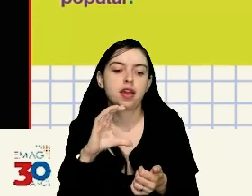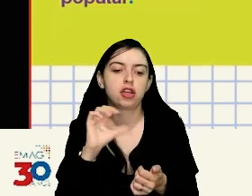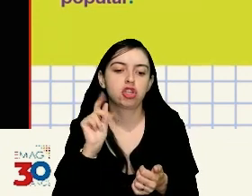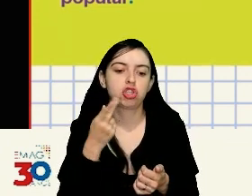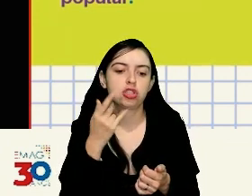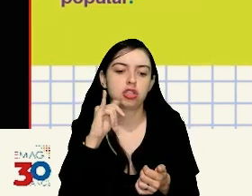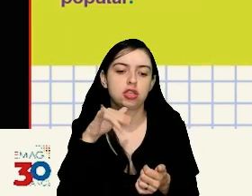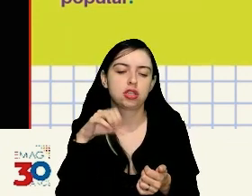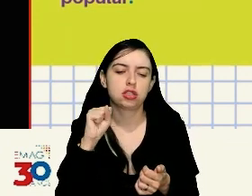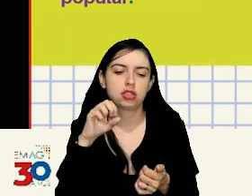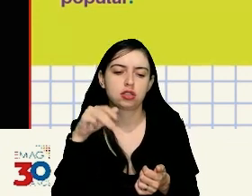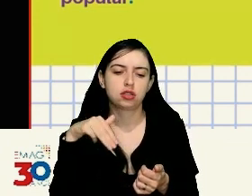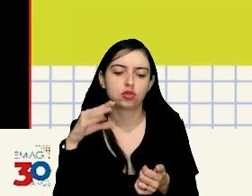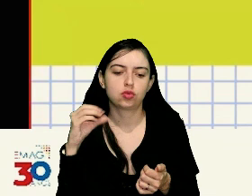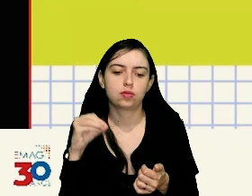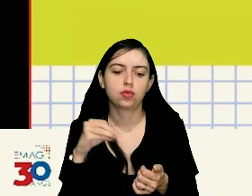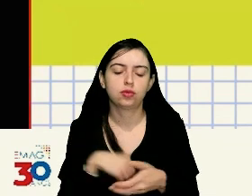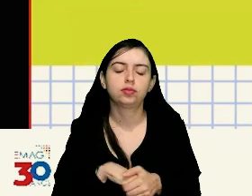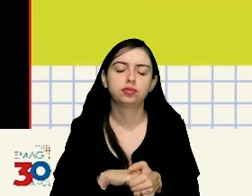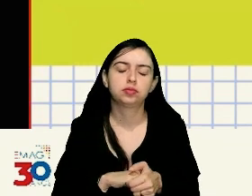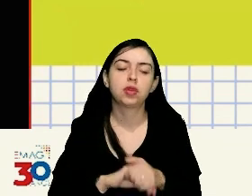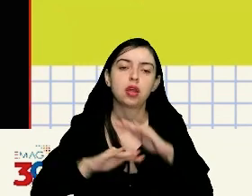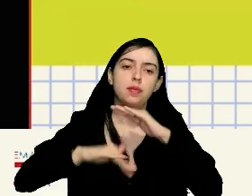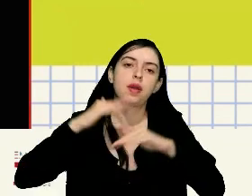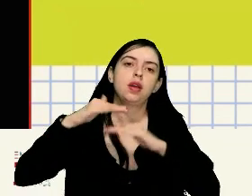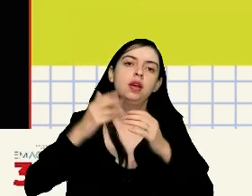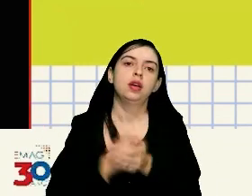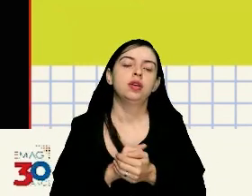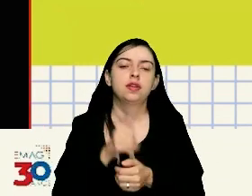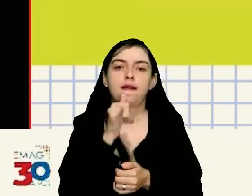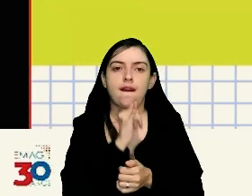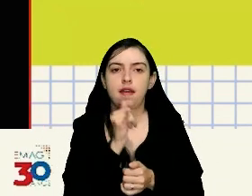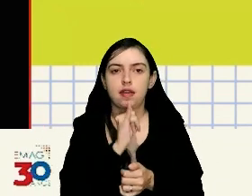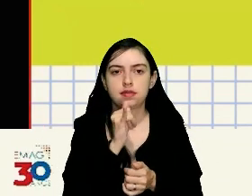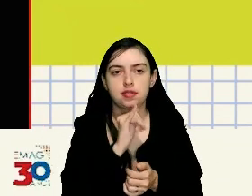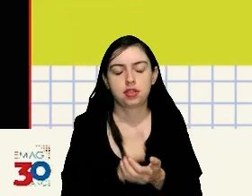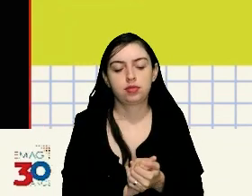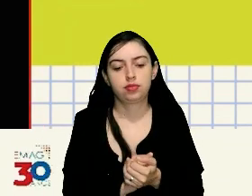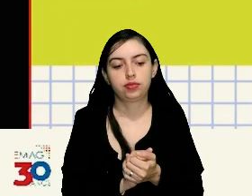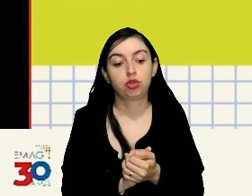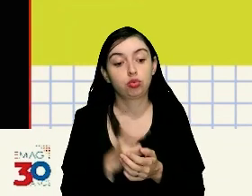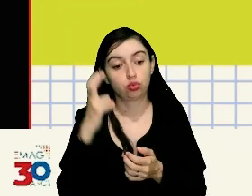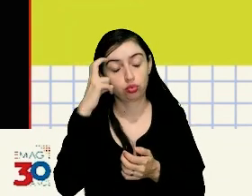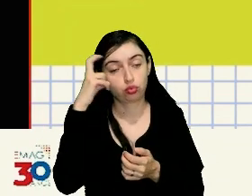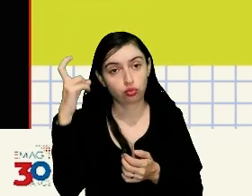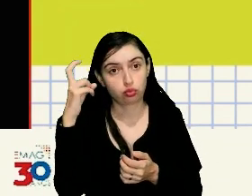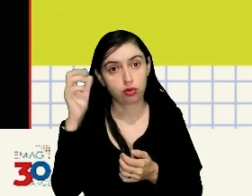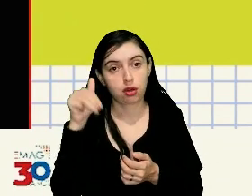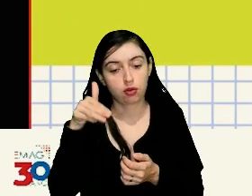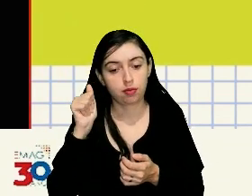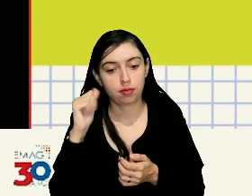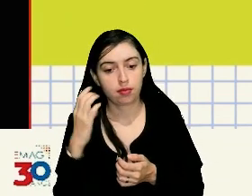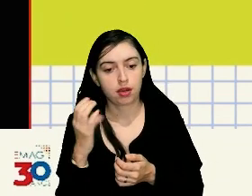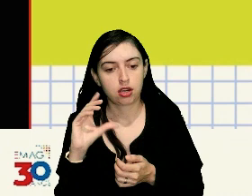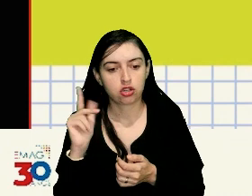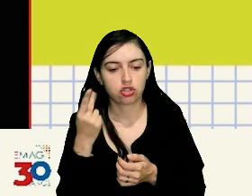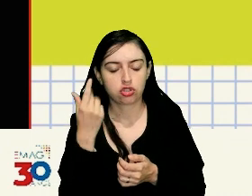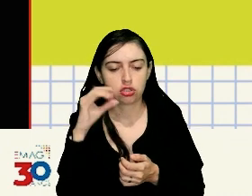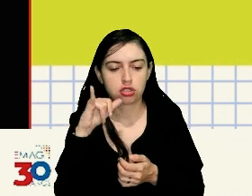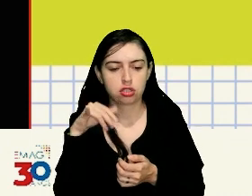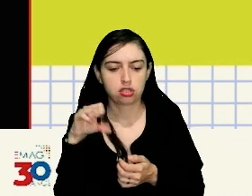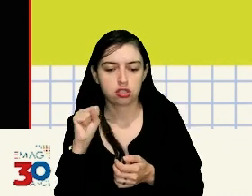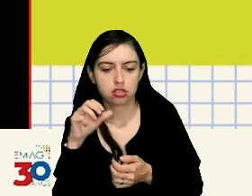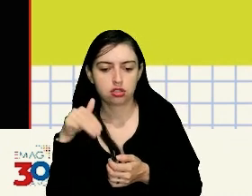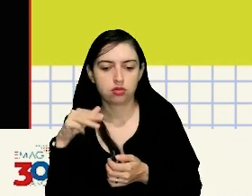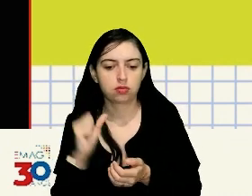poder superá-las, né? Então, por exemplo, um exemplo do machismo cultural, né? Quem nunca escutou prende suas cabritas porque o